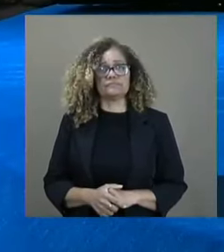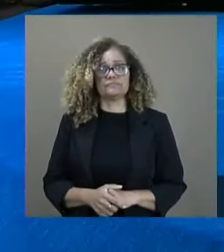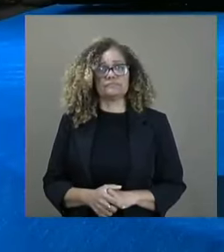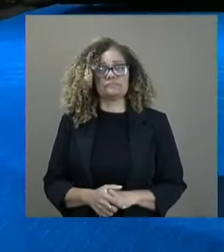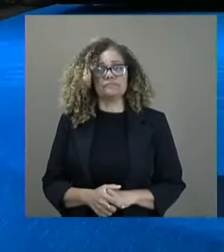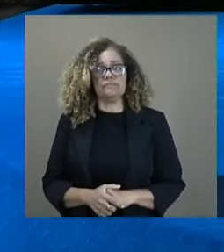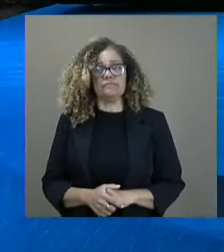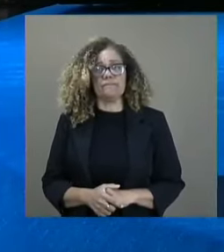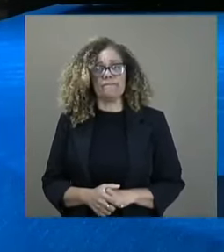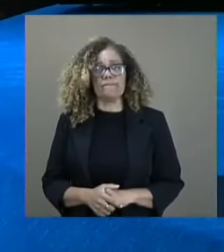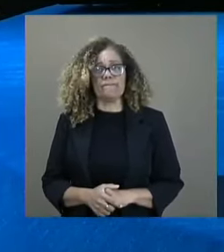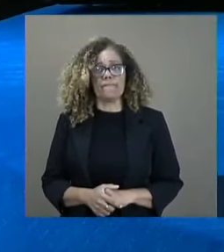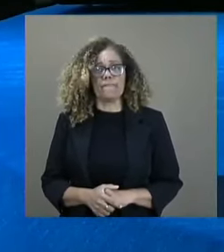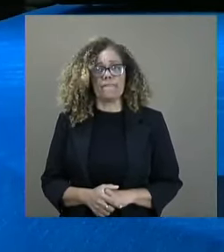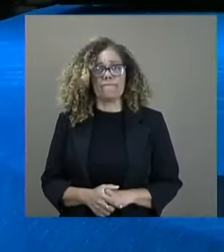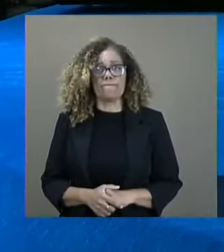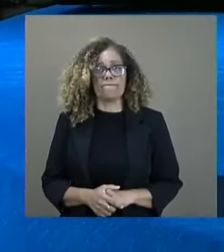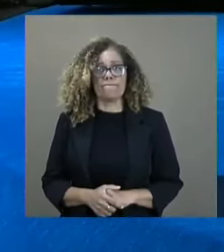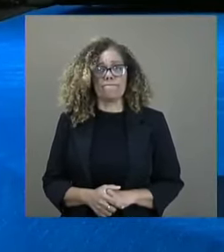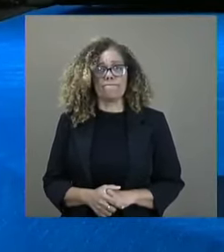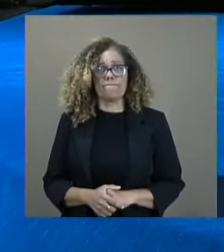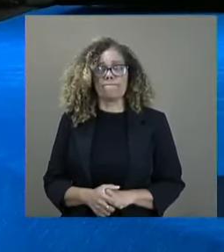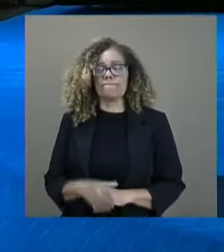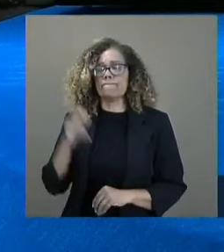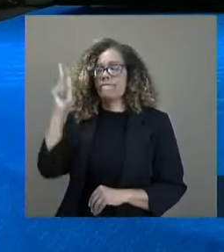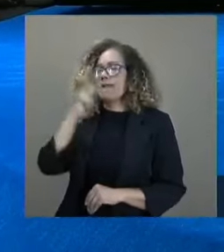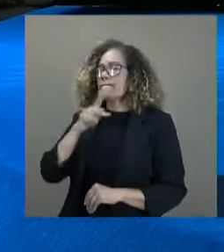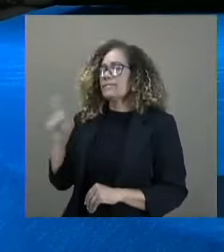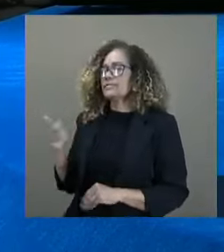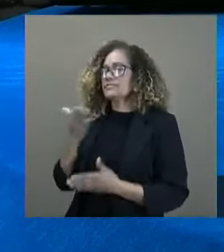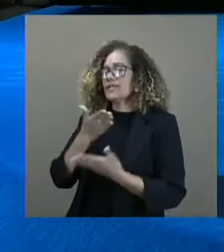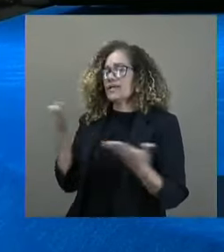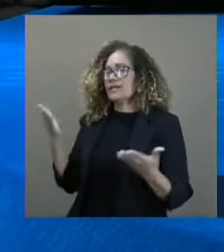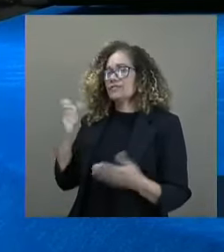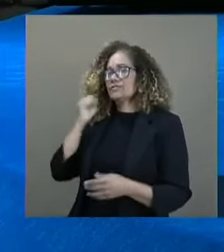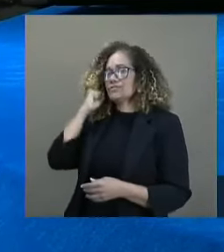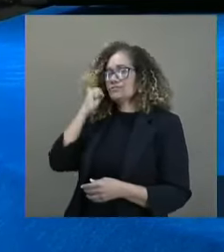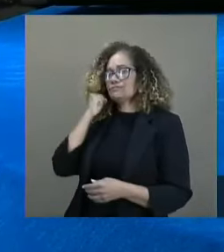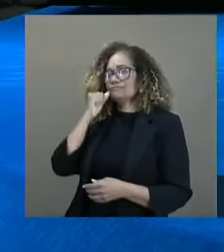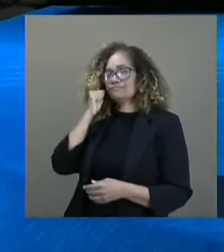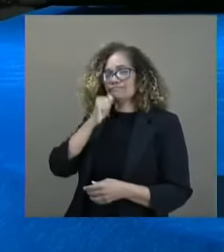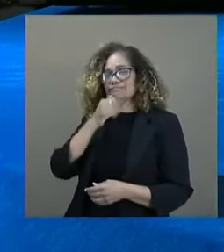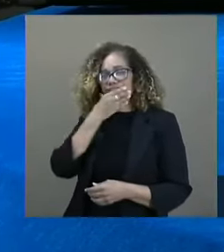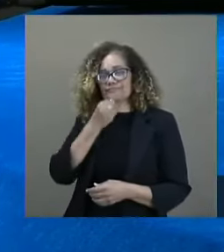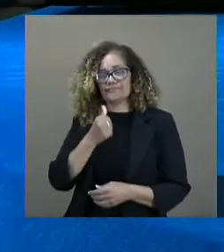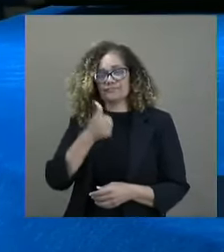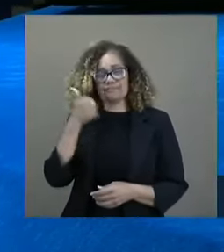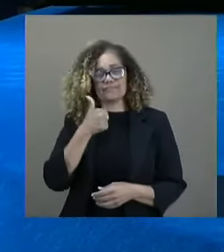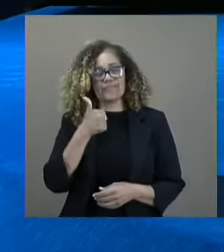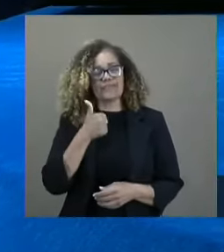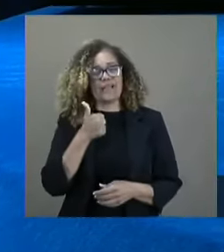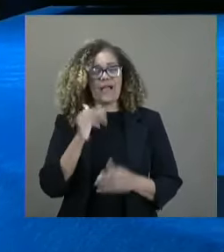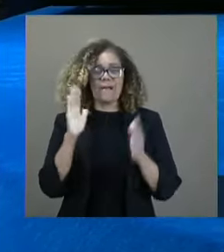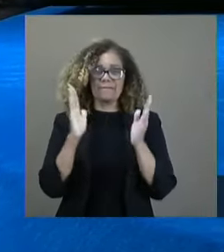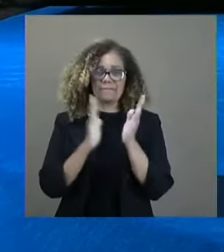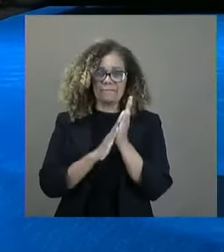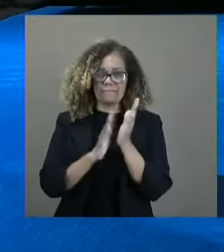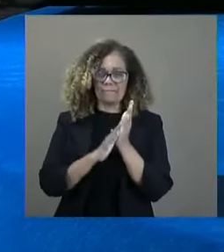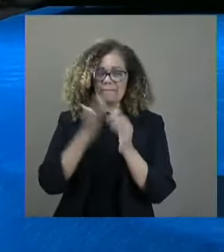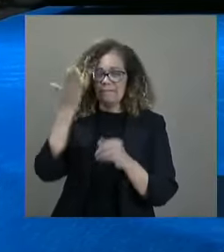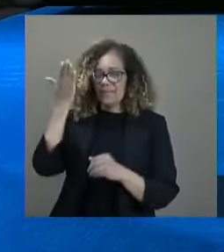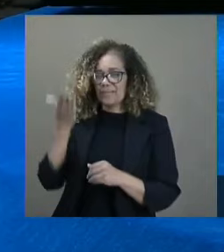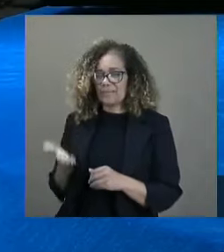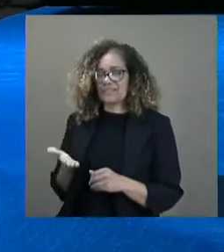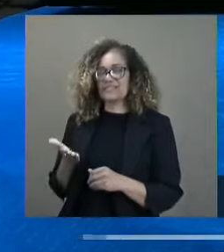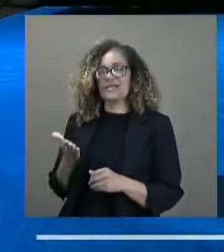que uma retratação dessa fala seria adequada, pois o foco das lideranças mundiais deve estar na resolução do conflito entre